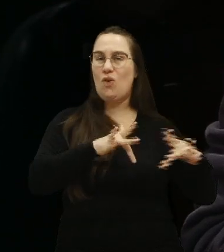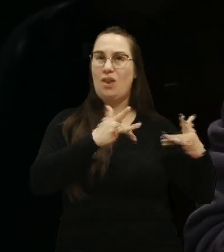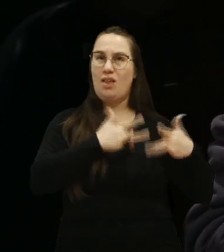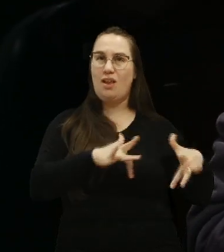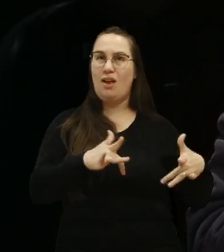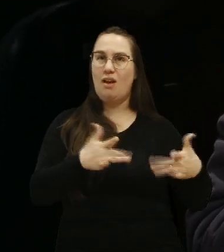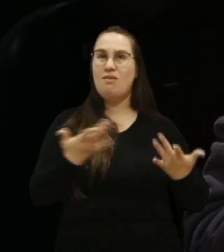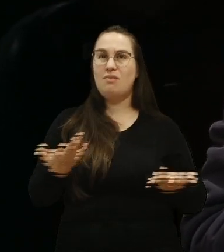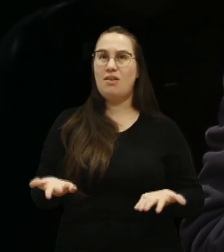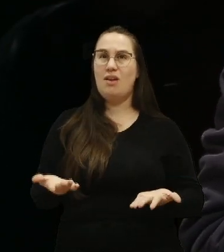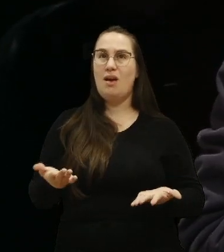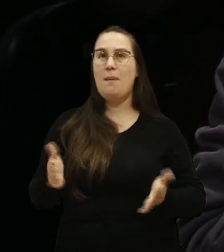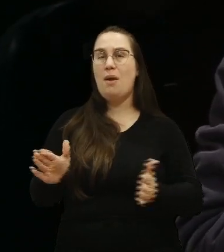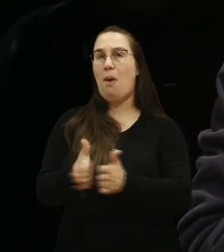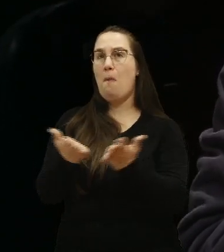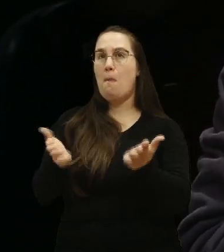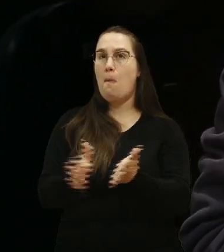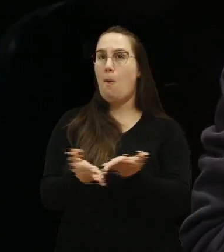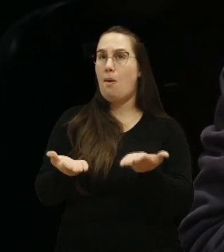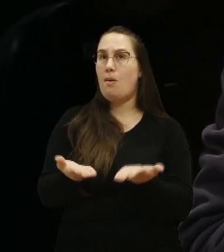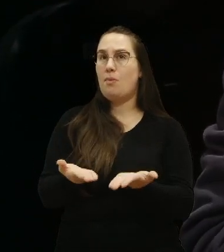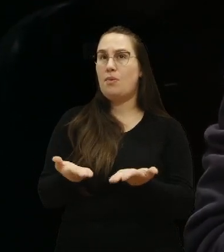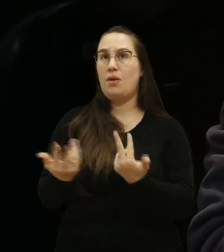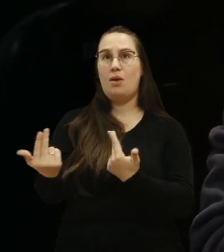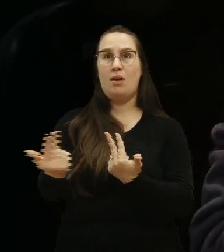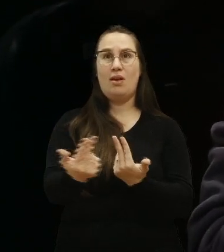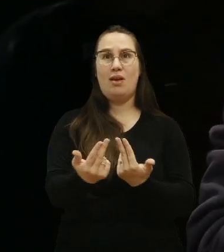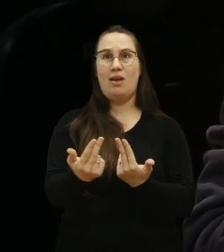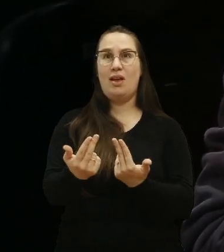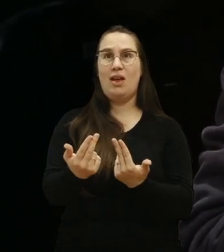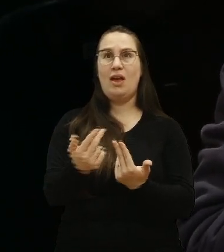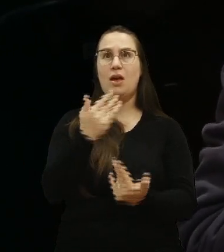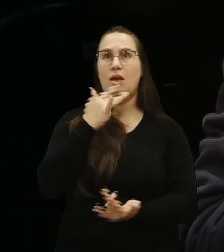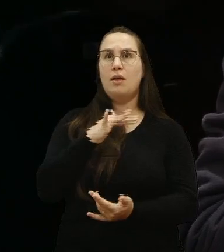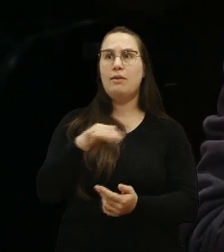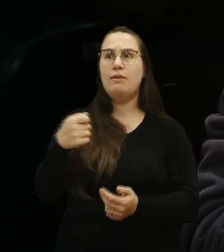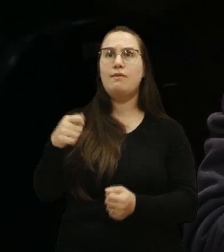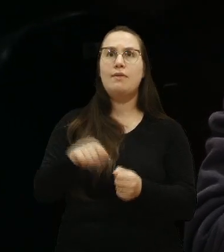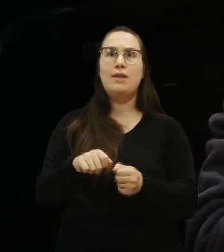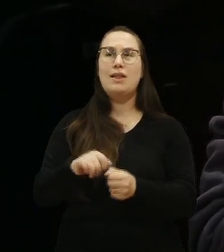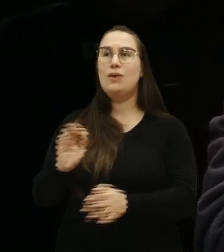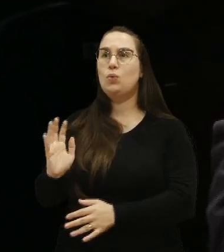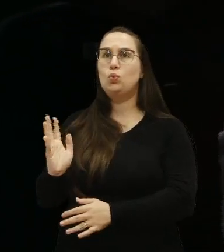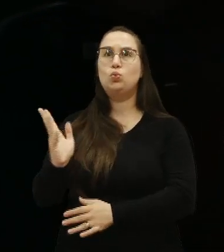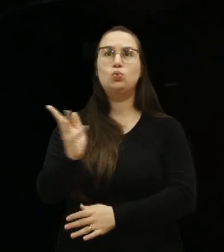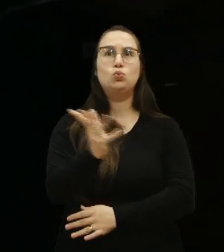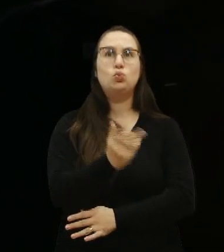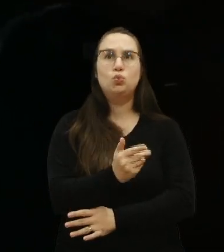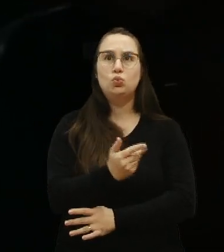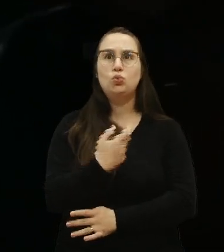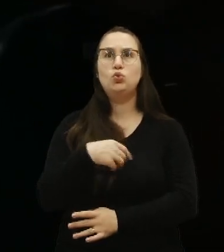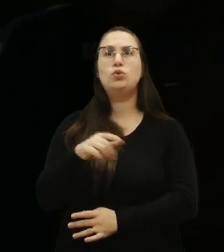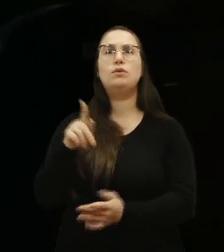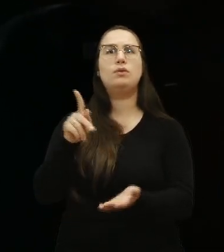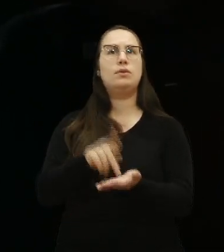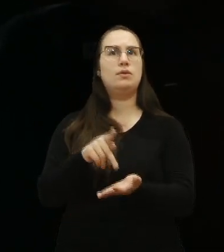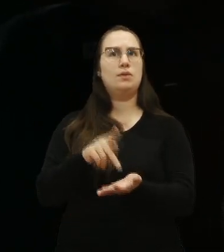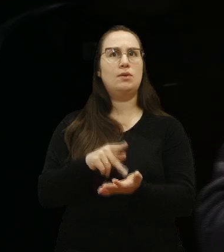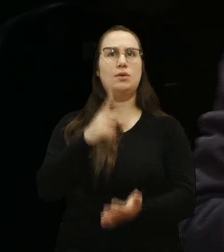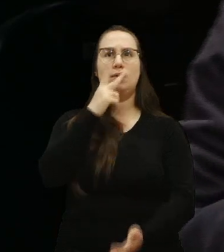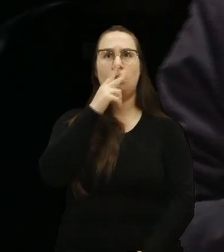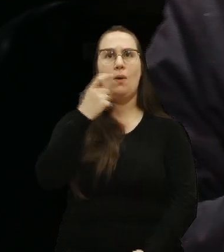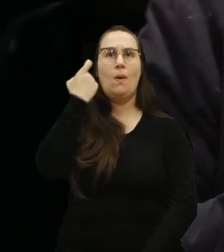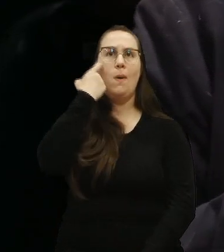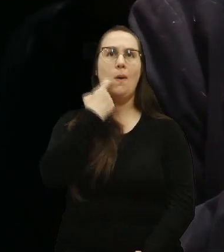famílias, mais pobres, parece que essa criança ela tem que fazer tudo. Sendo que, na verdade, se nós temos, como disse o vereador